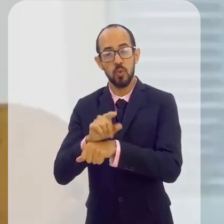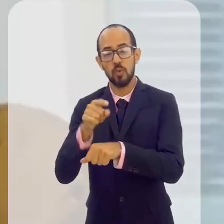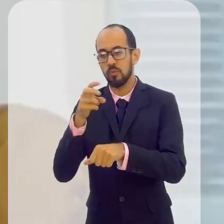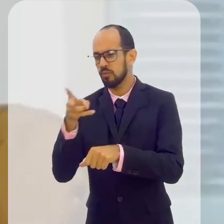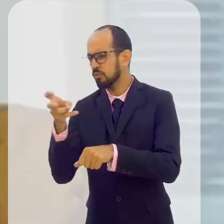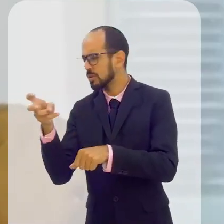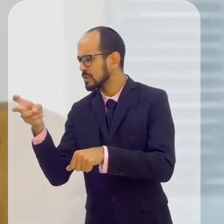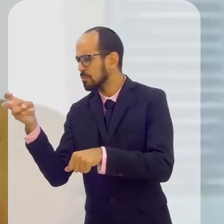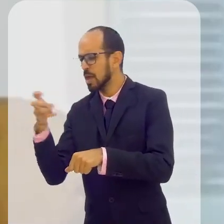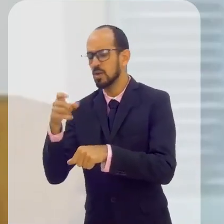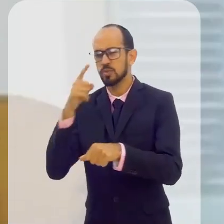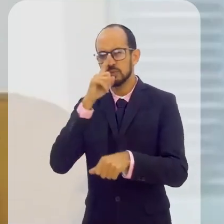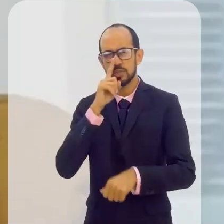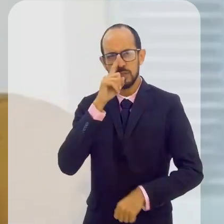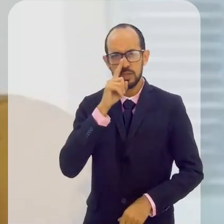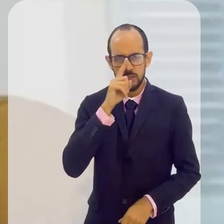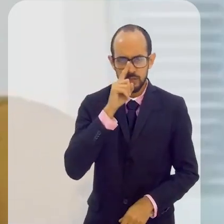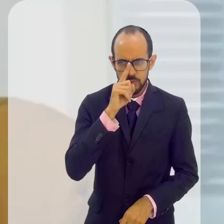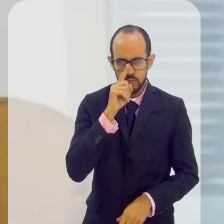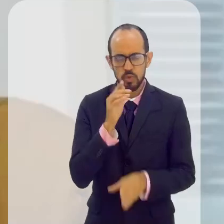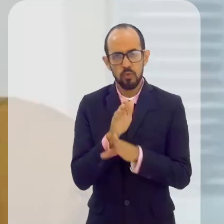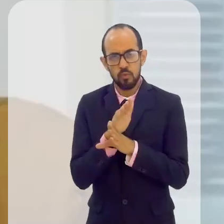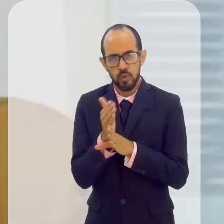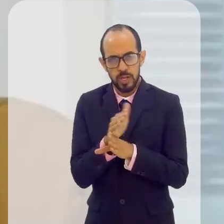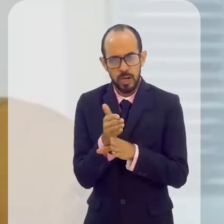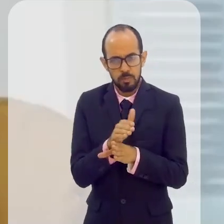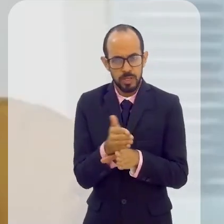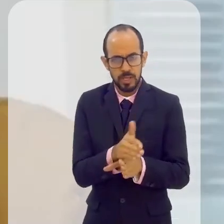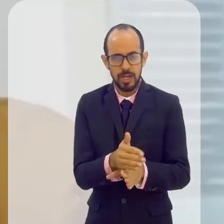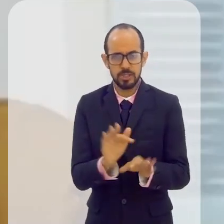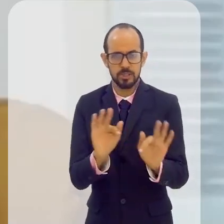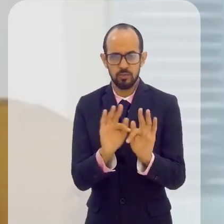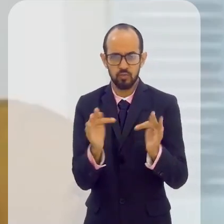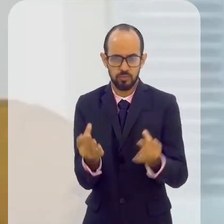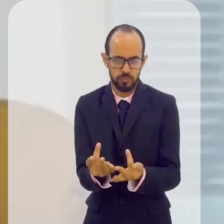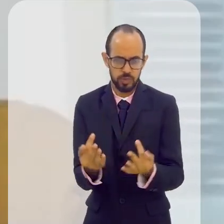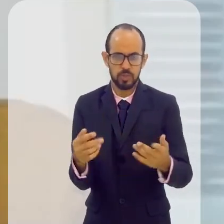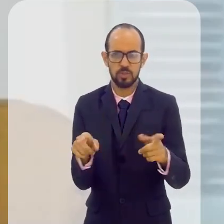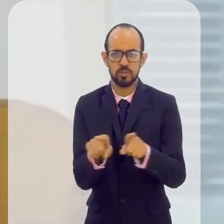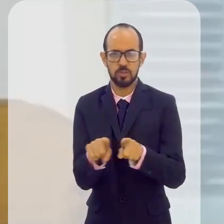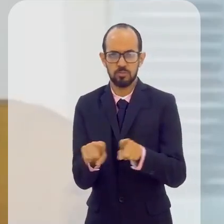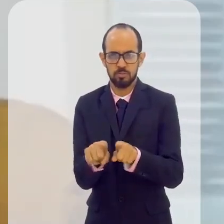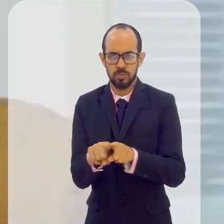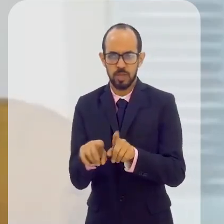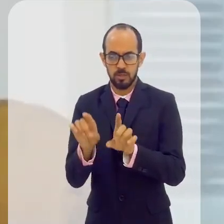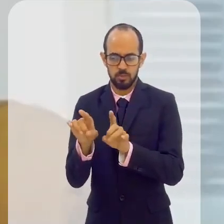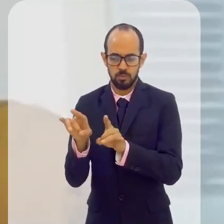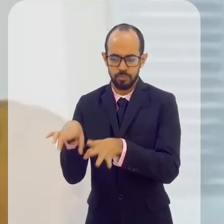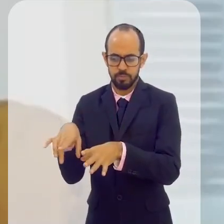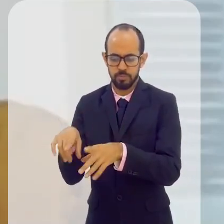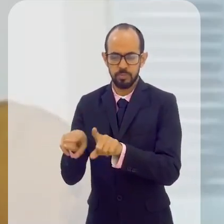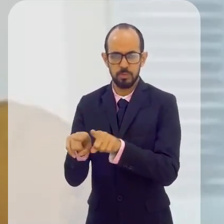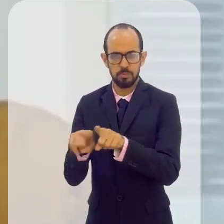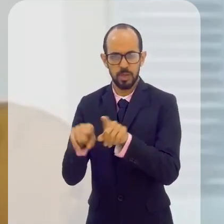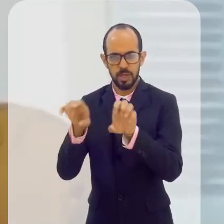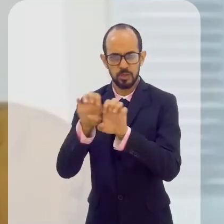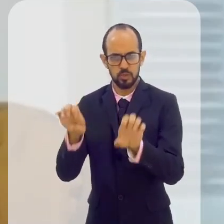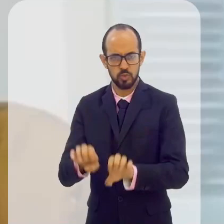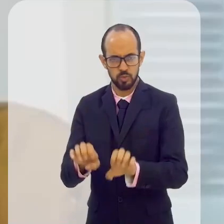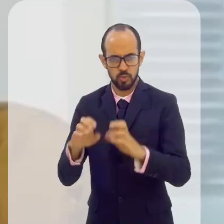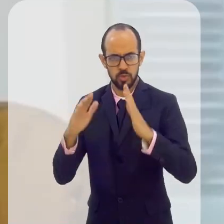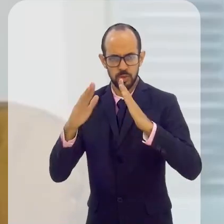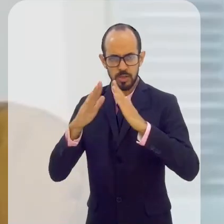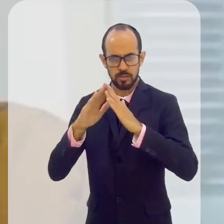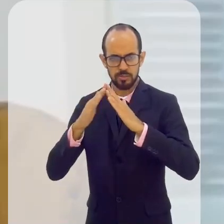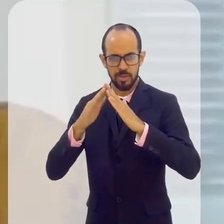mapeamento de risco, de vulnerabilidade das famílias, tanto do ponto de vista de evacuação como da